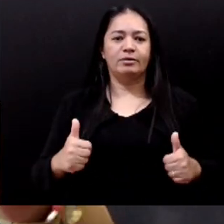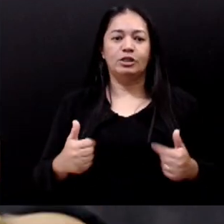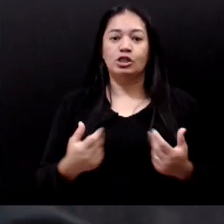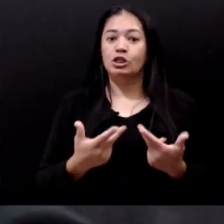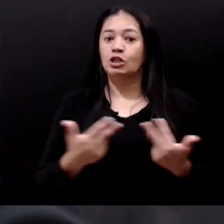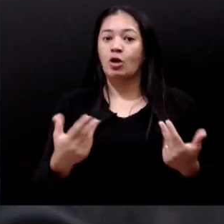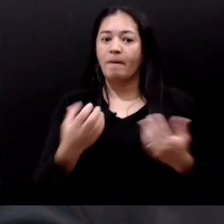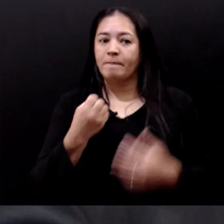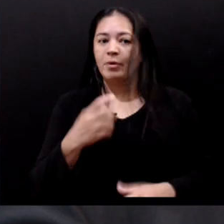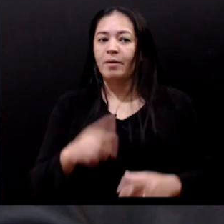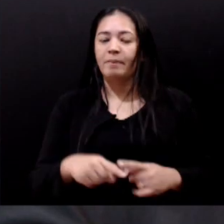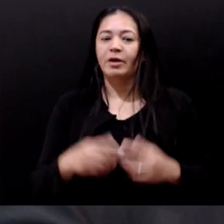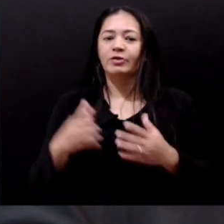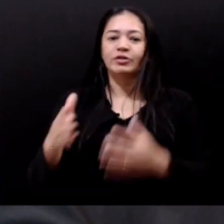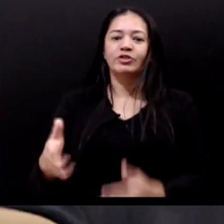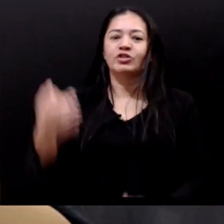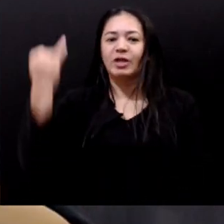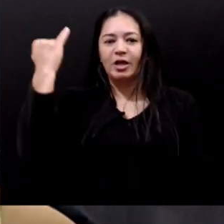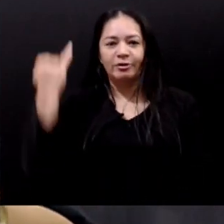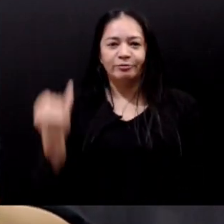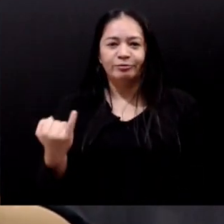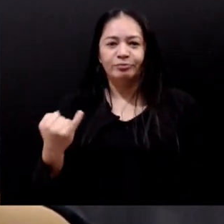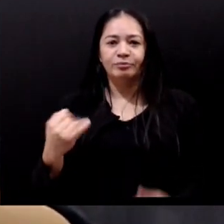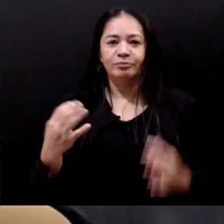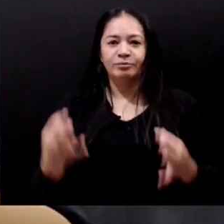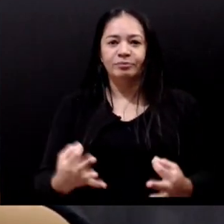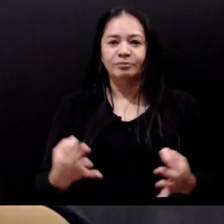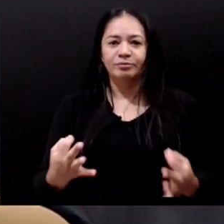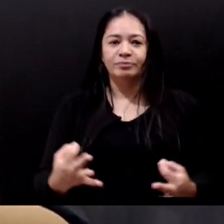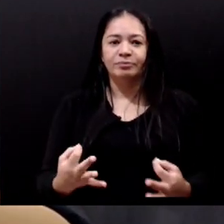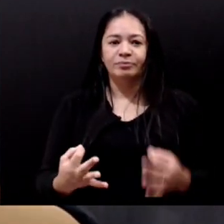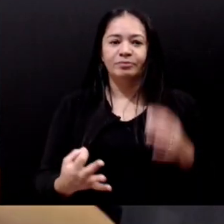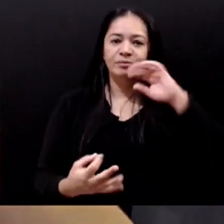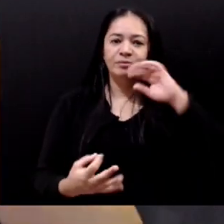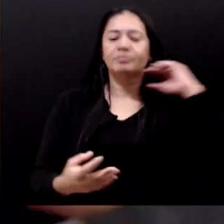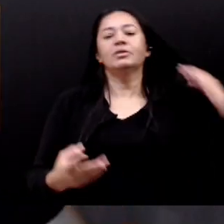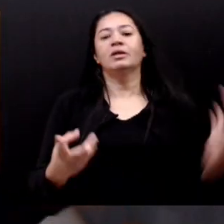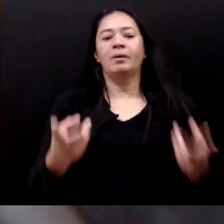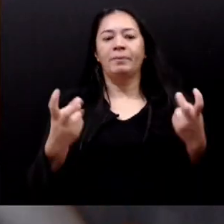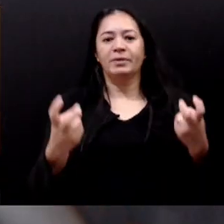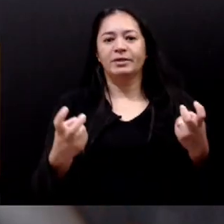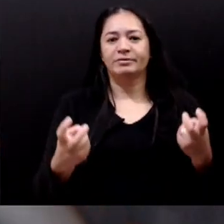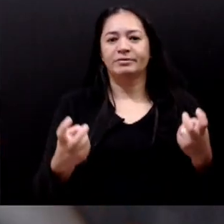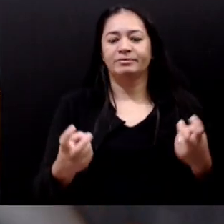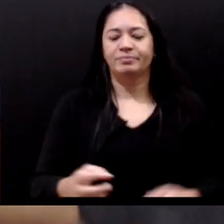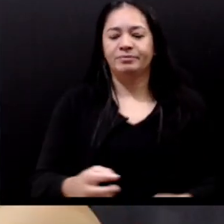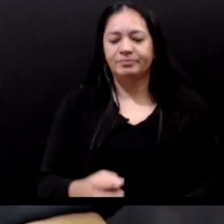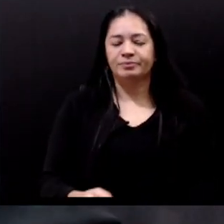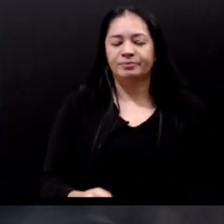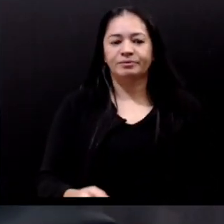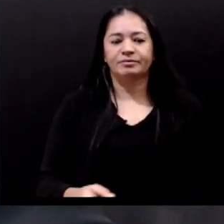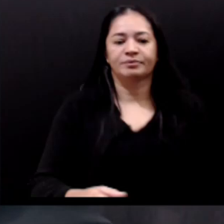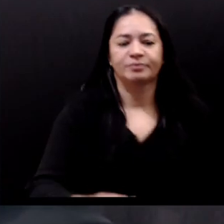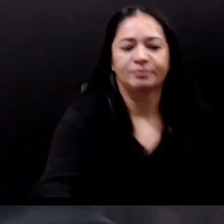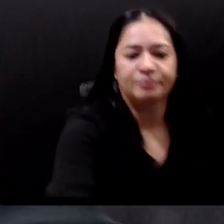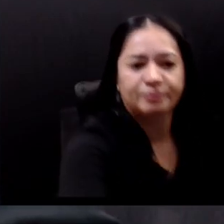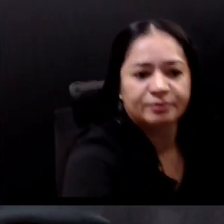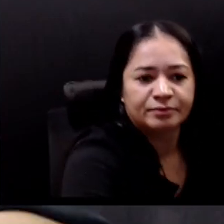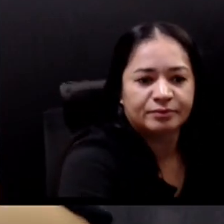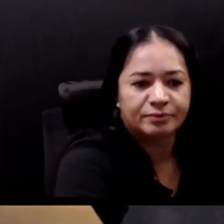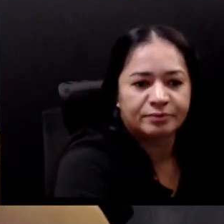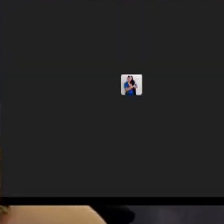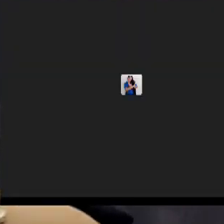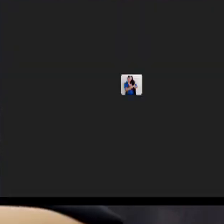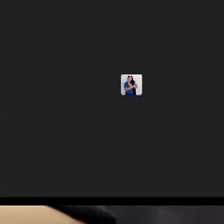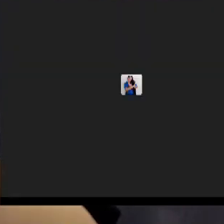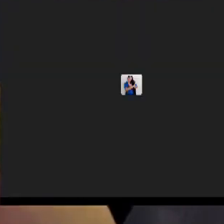chegar nesse corpo ideal. E percebe como é um ideal inatingível? Então você tá Exatamente. sempre correndo atrás de algo que você nunca alcança, isso gera